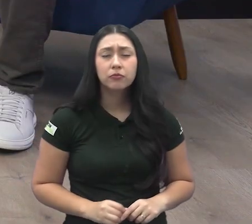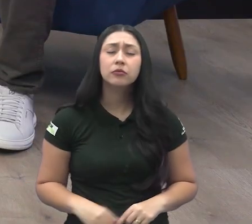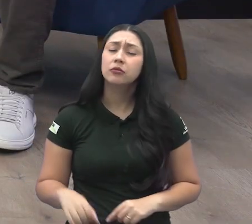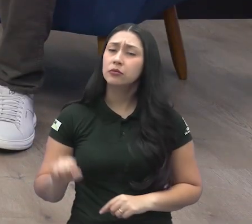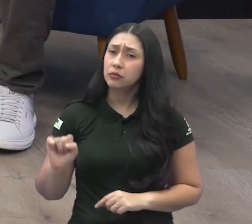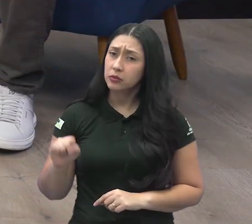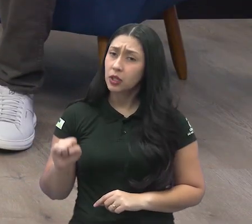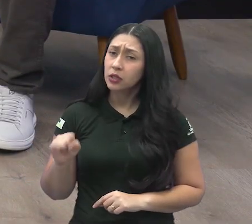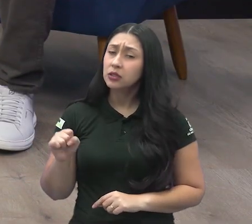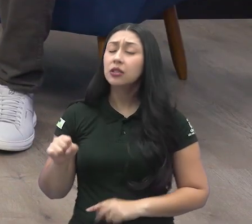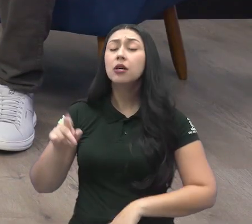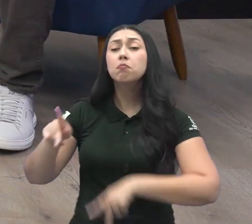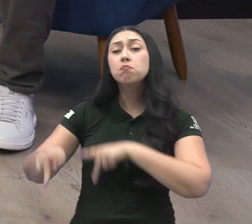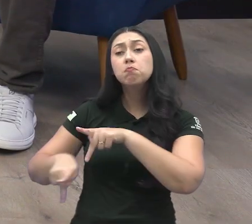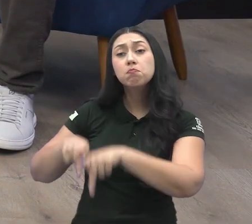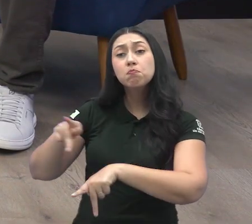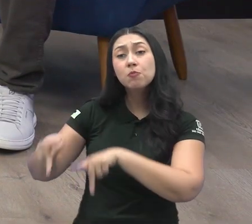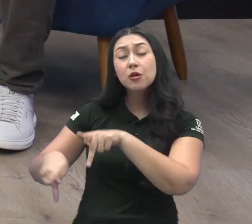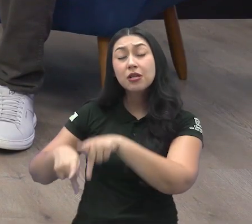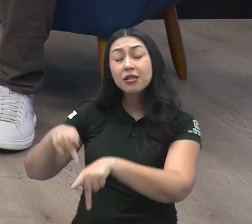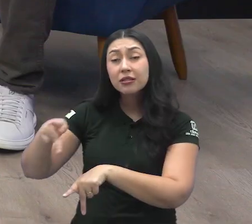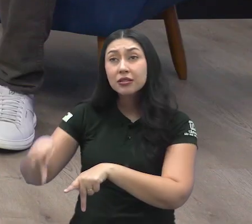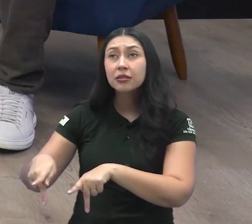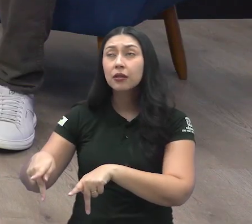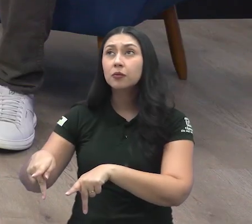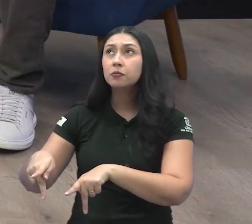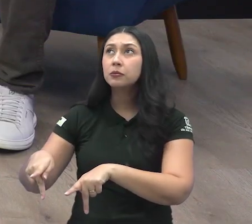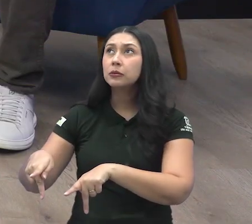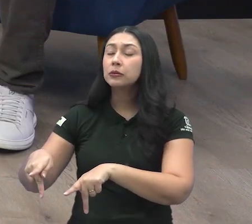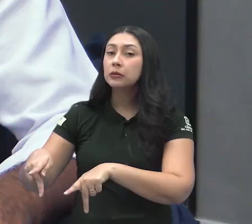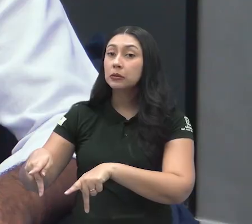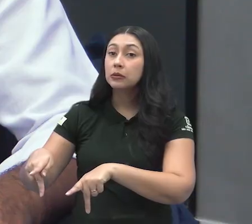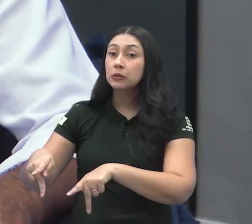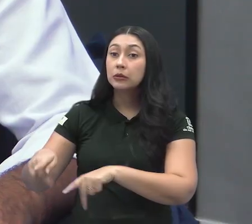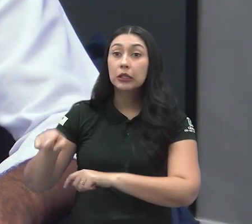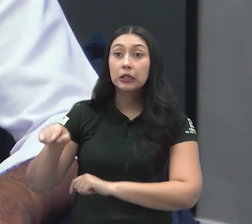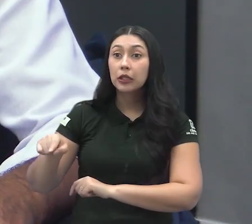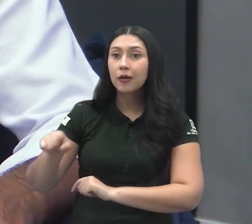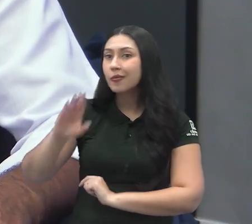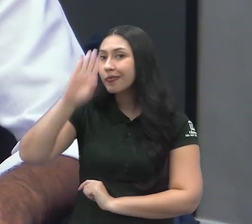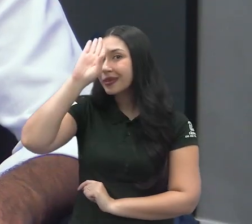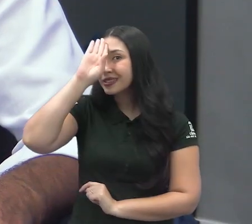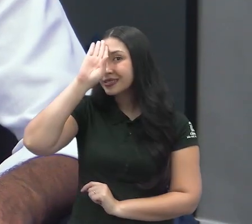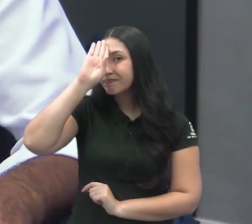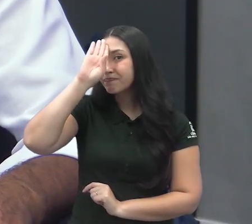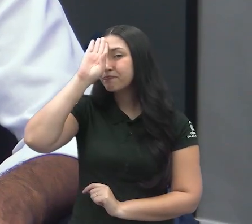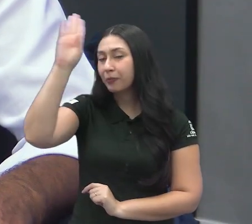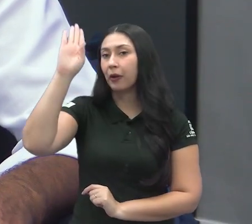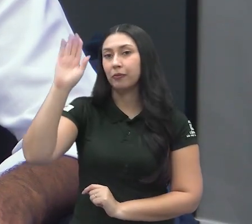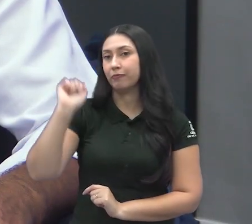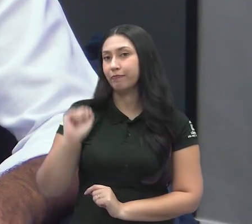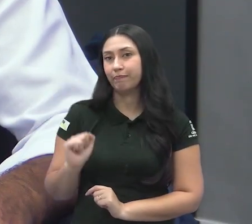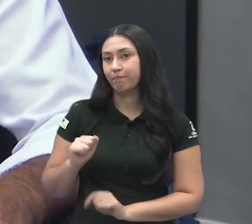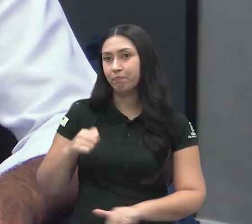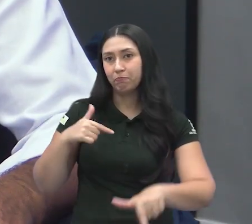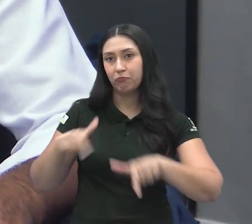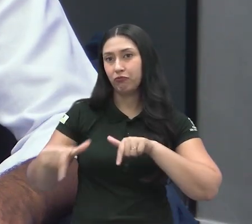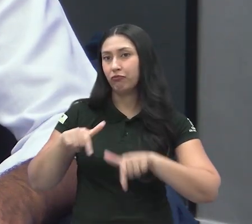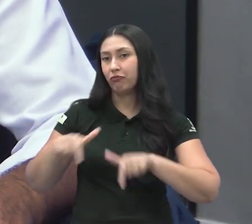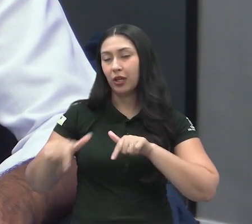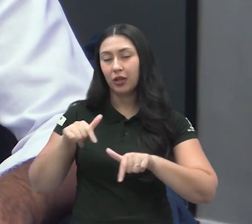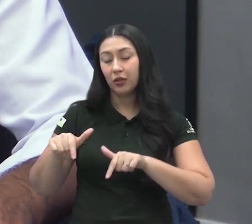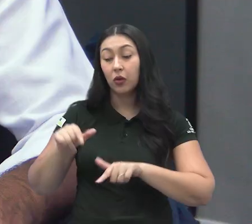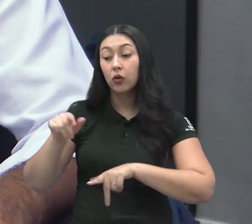Sem dúvida nenhuma, a população ela é, vamos dizer assim, o fator número 1 do nosso trabalho, tá?